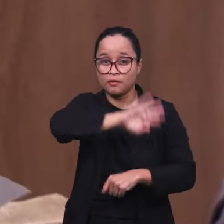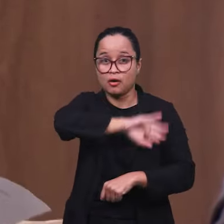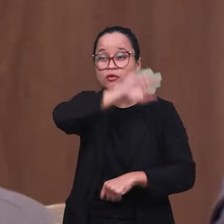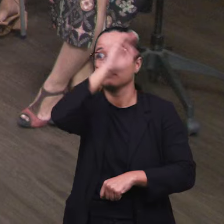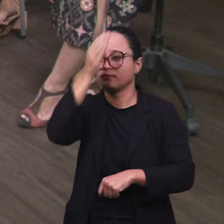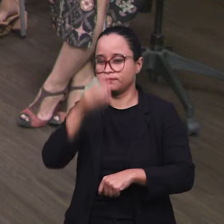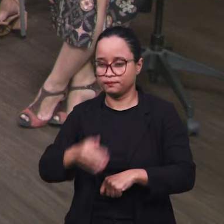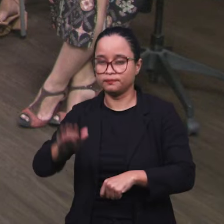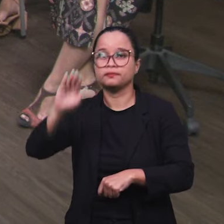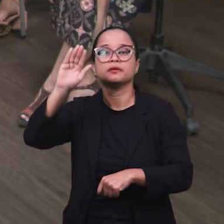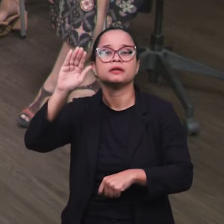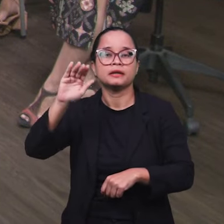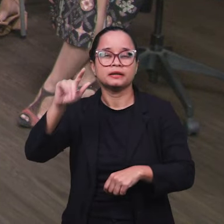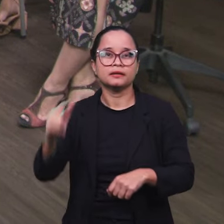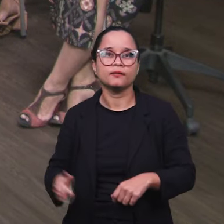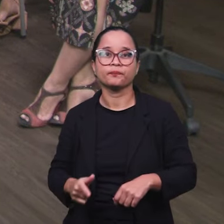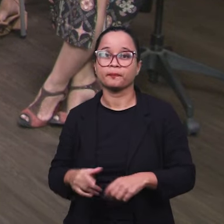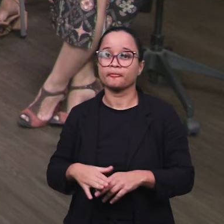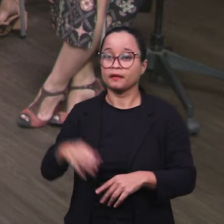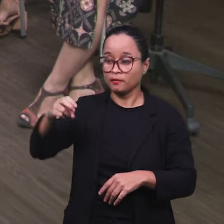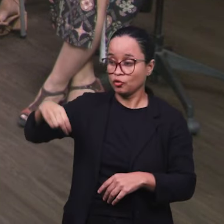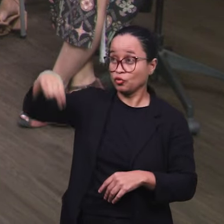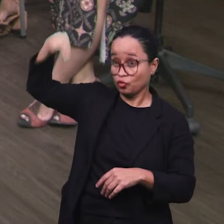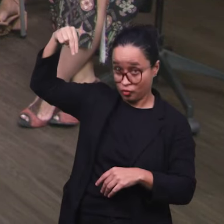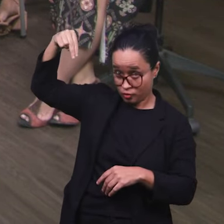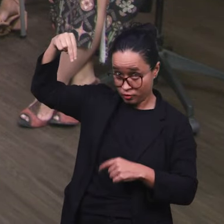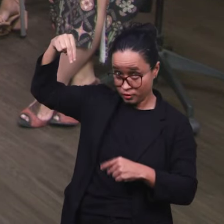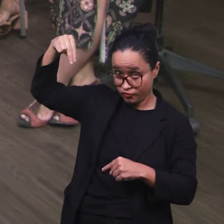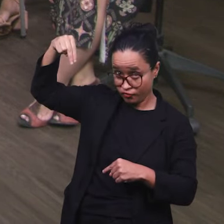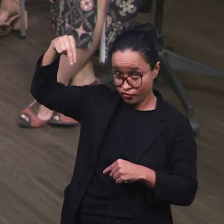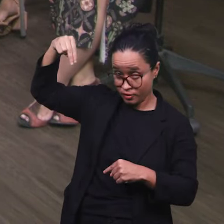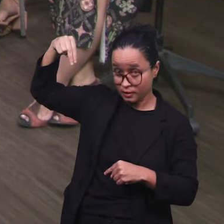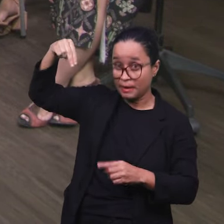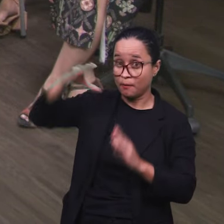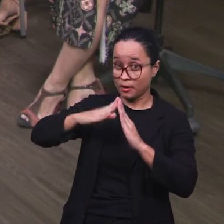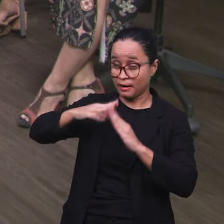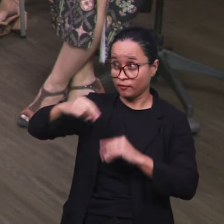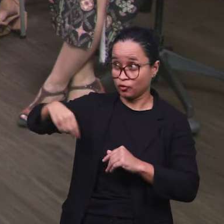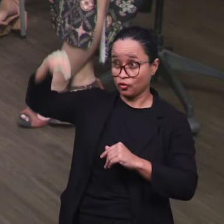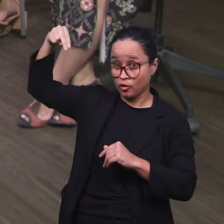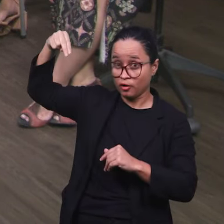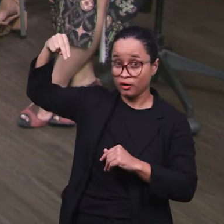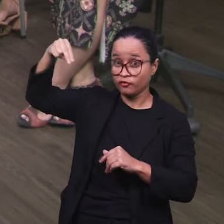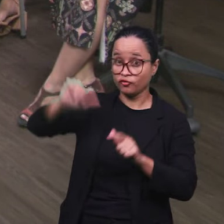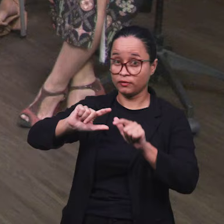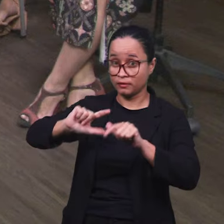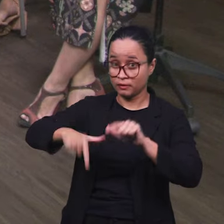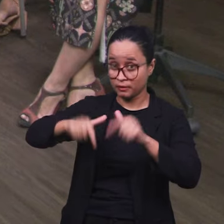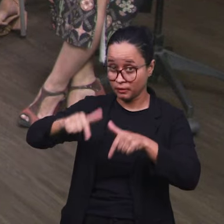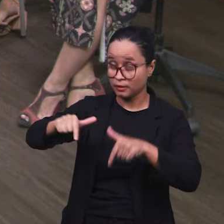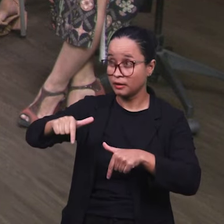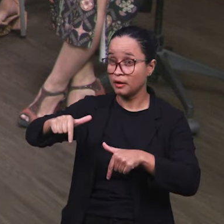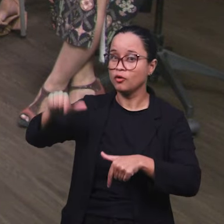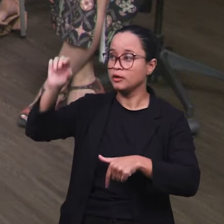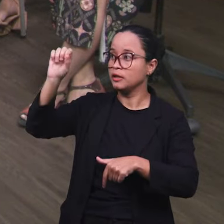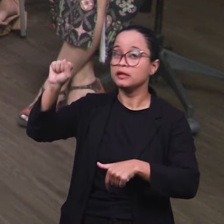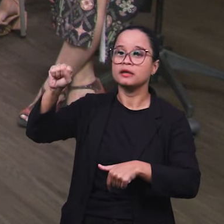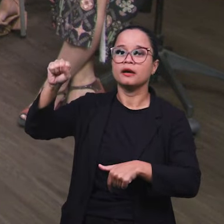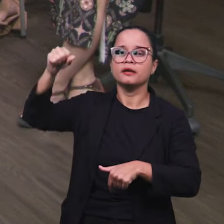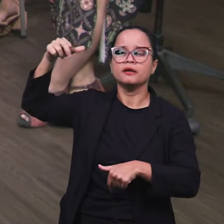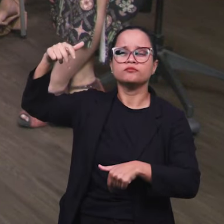eles moravam na Galileia, no norte de Israel, e estavam em Jerusalém, no sul de Israel. Eles tinham que voltar, atravessar Samaria e ir